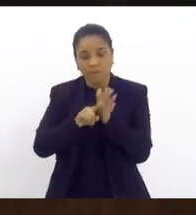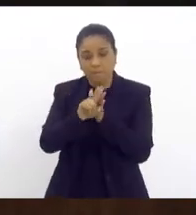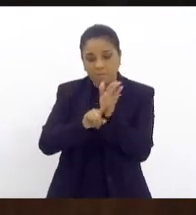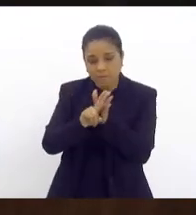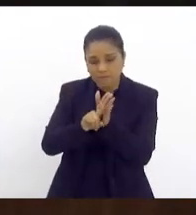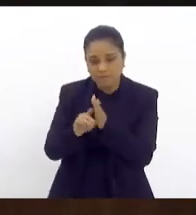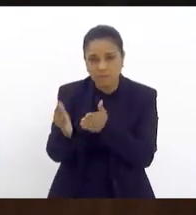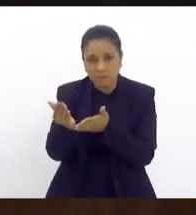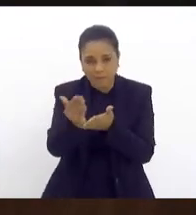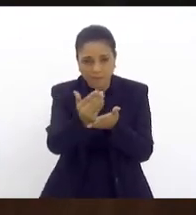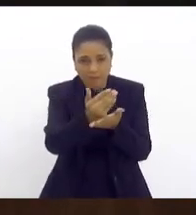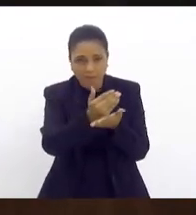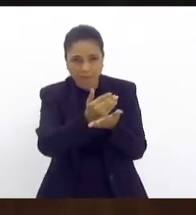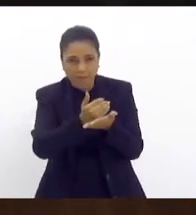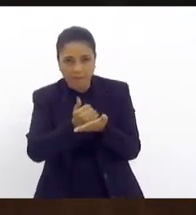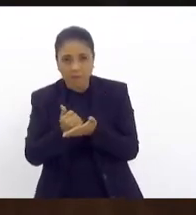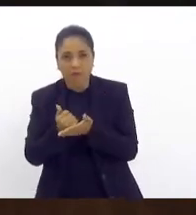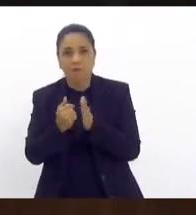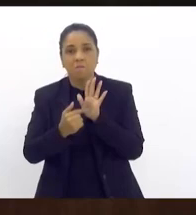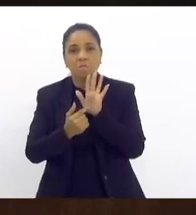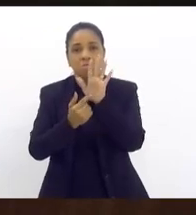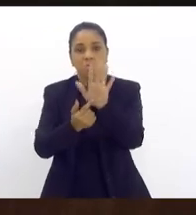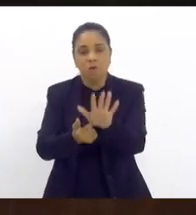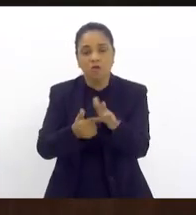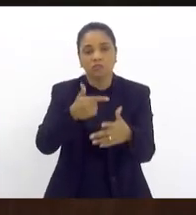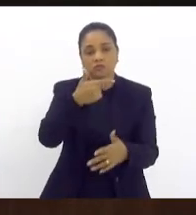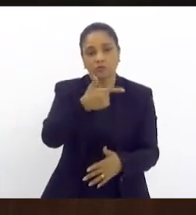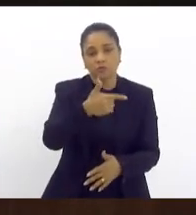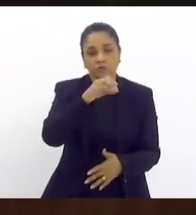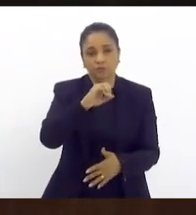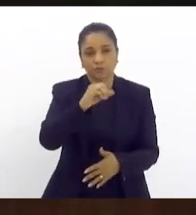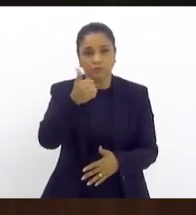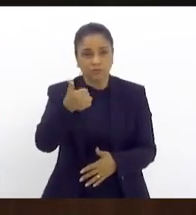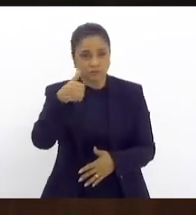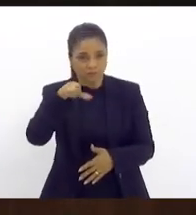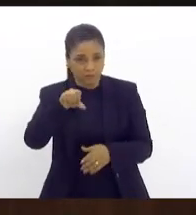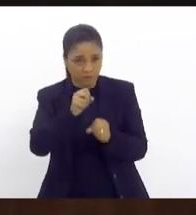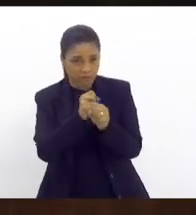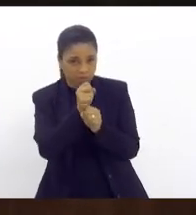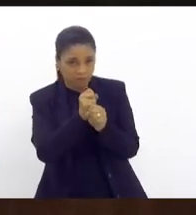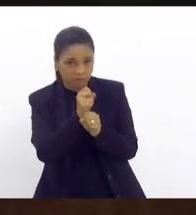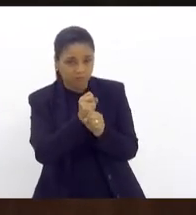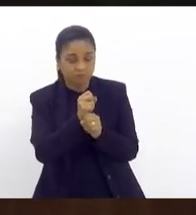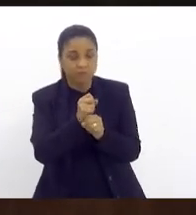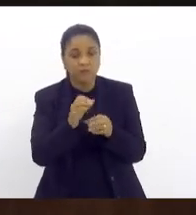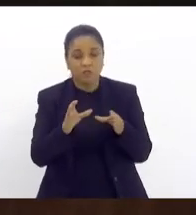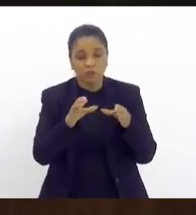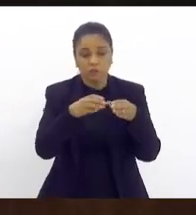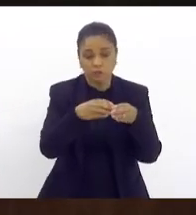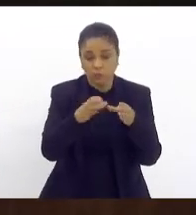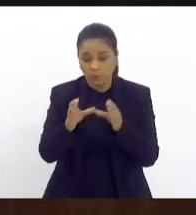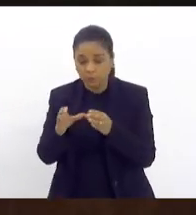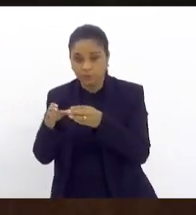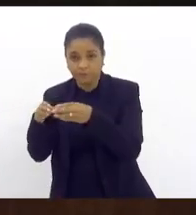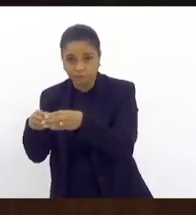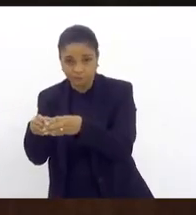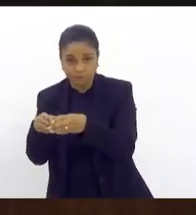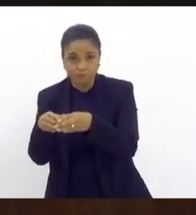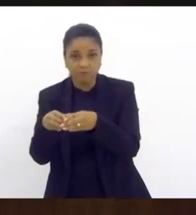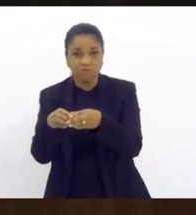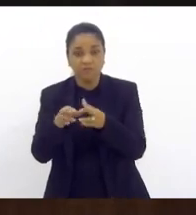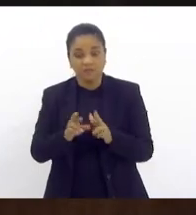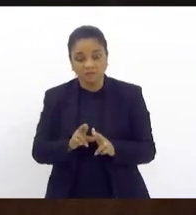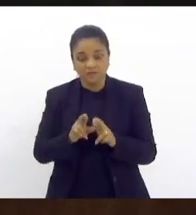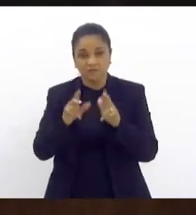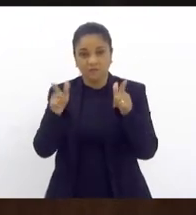domicílios contínua de 2019 e entre os principais grupos ocupacionais as diferenças